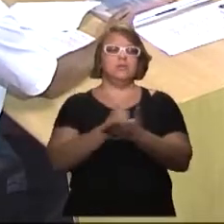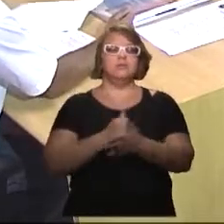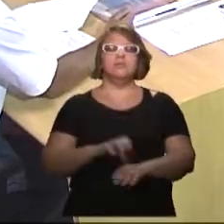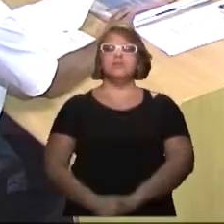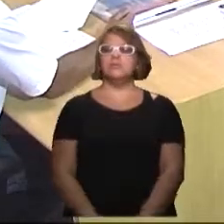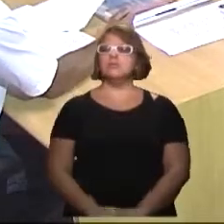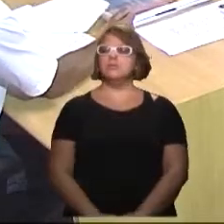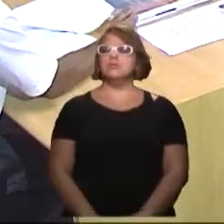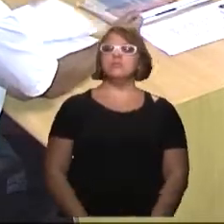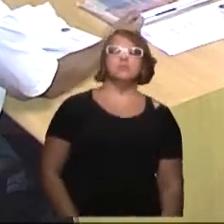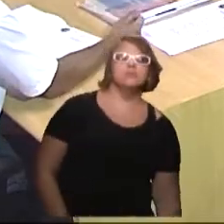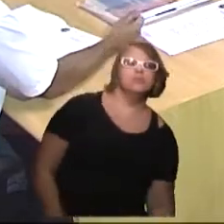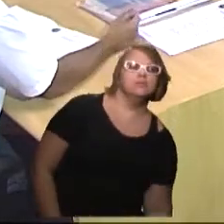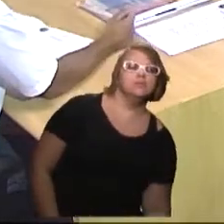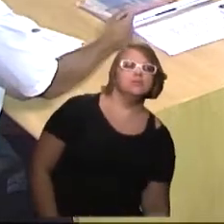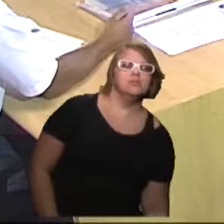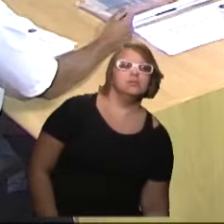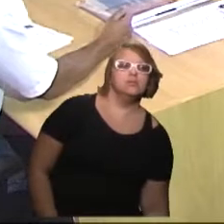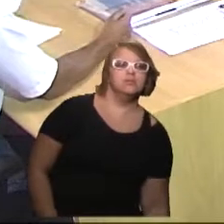Douglas, Pastor Nunes.